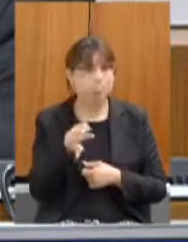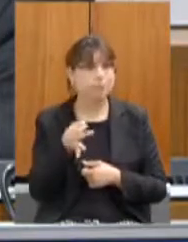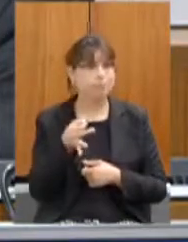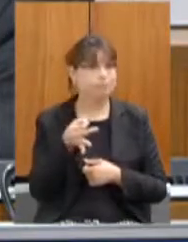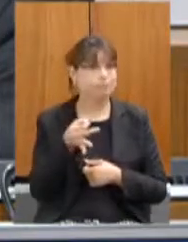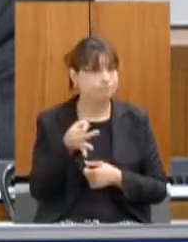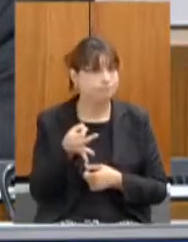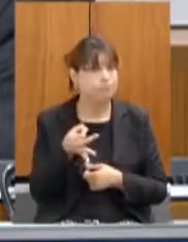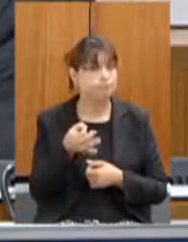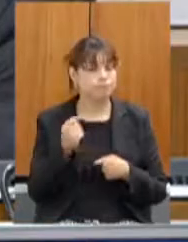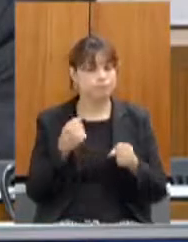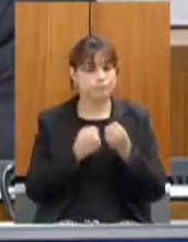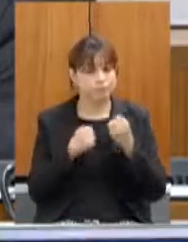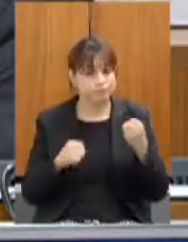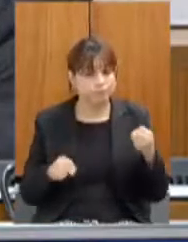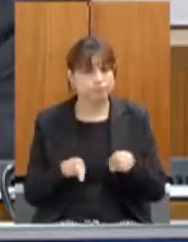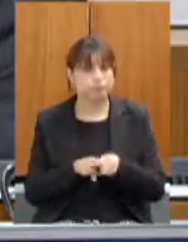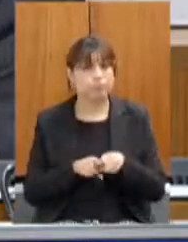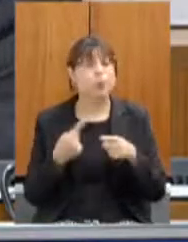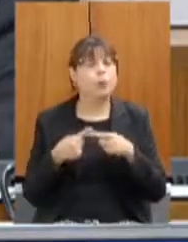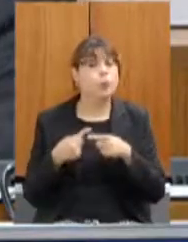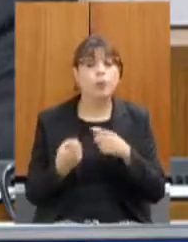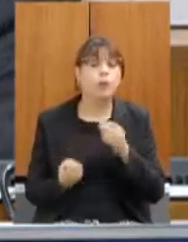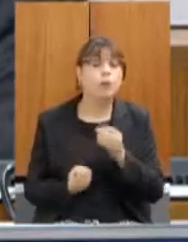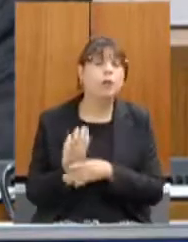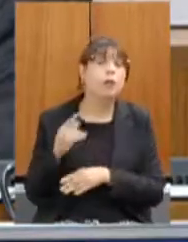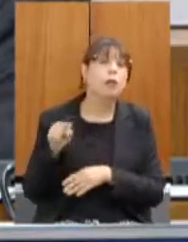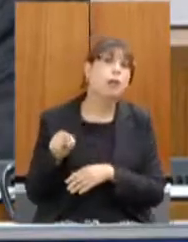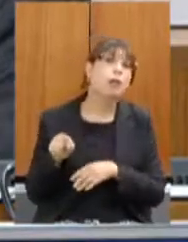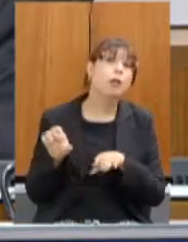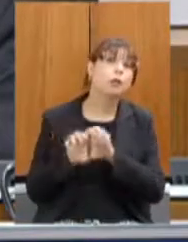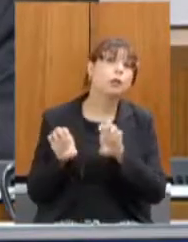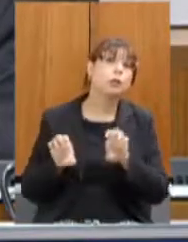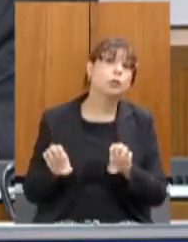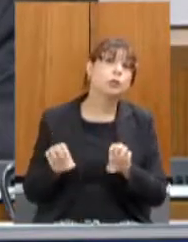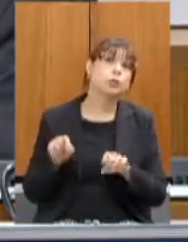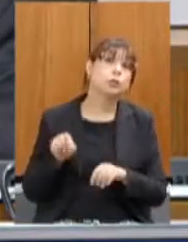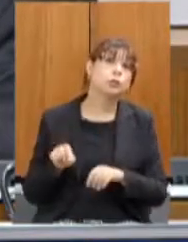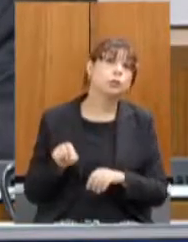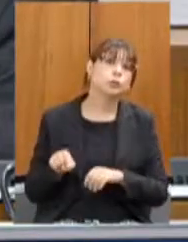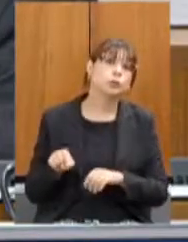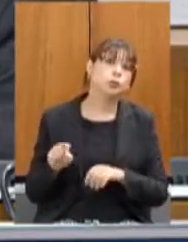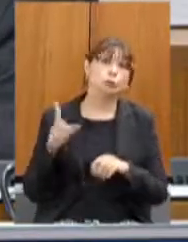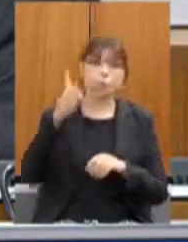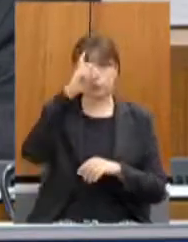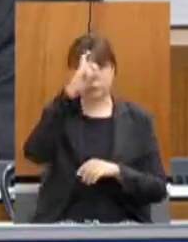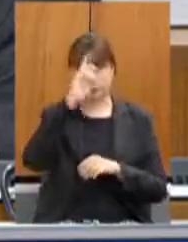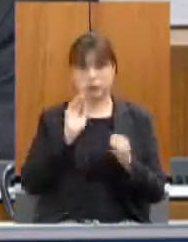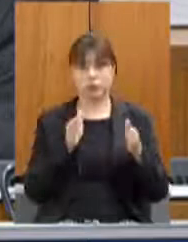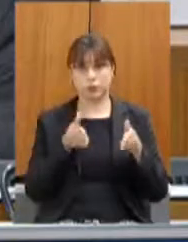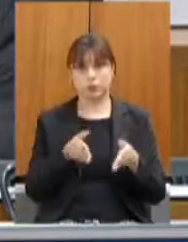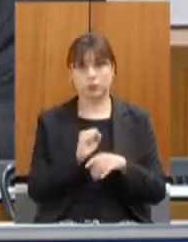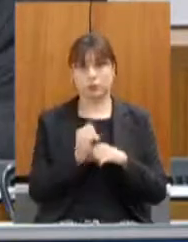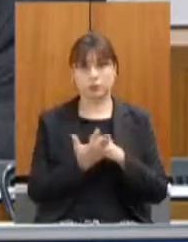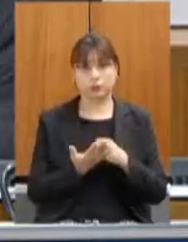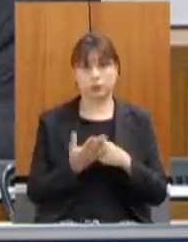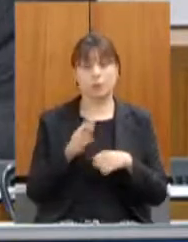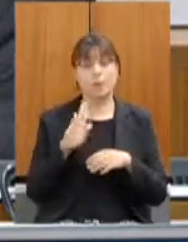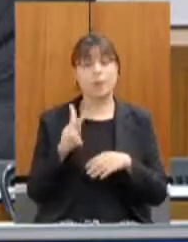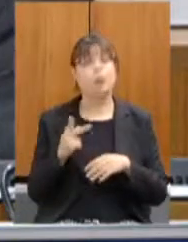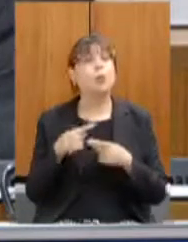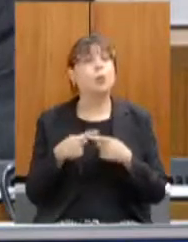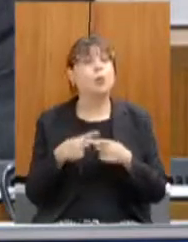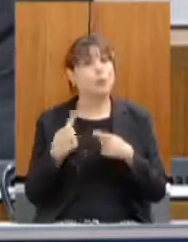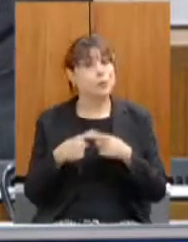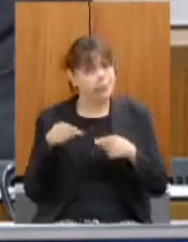de expansão e porque essa hospital de campanha ser montado em Belo Horizonte O que é que tem um adensamento populacional maior do